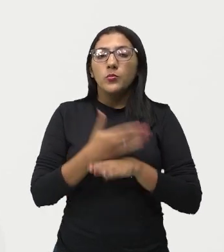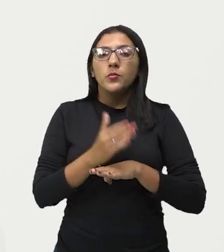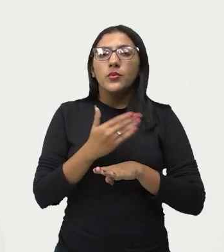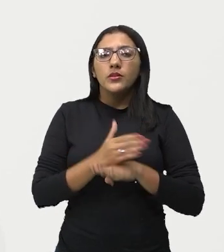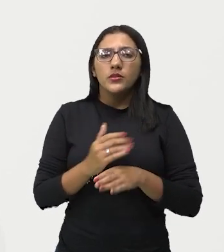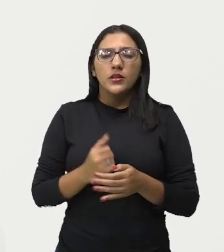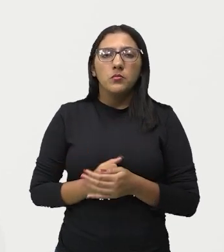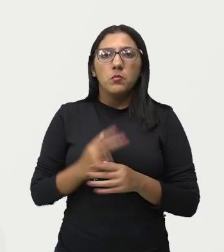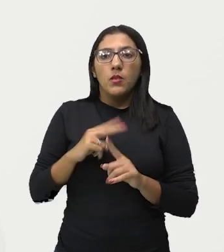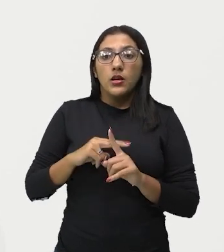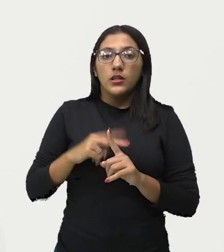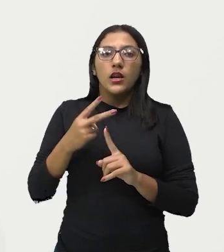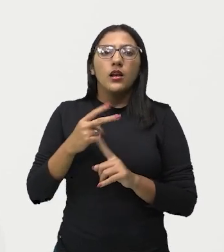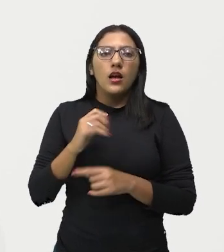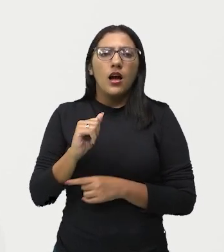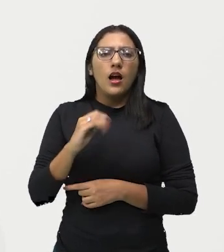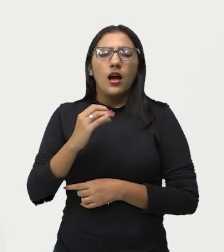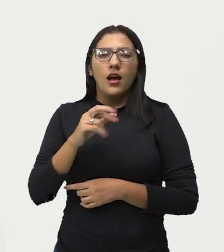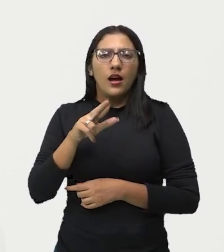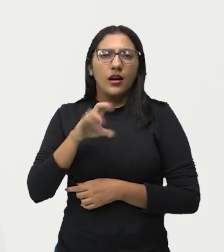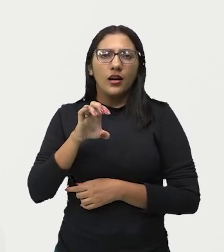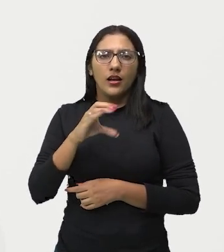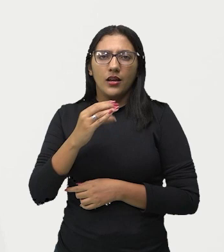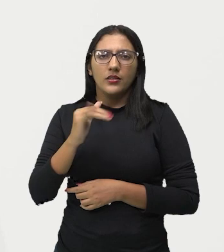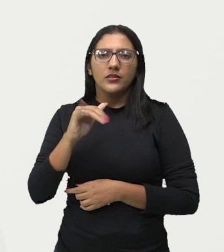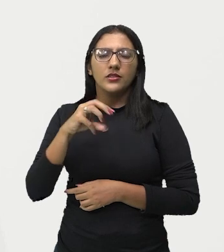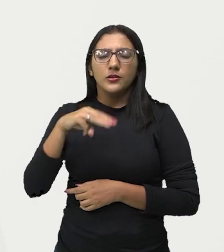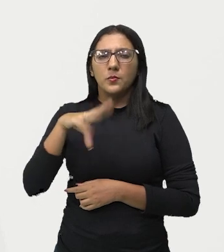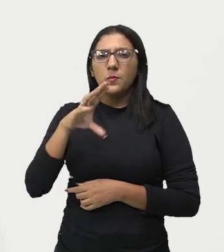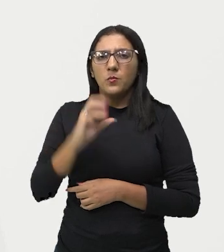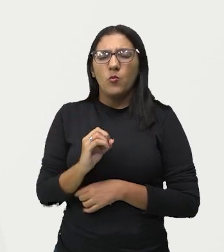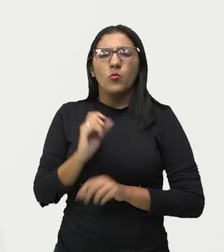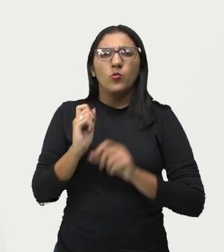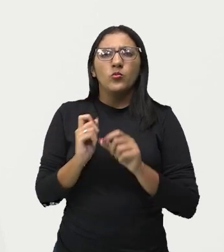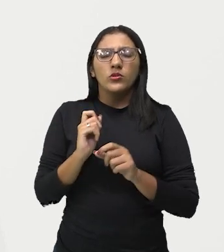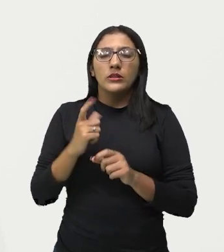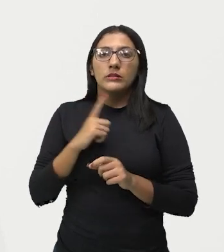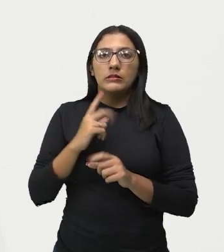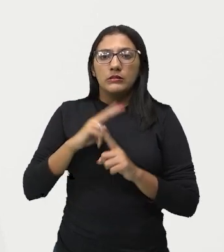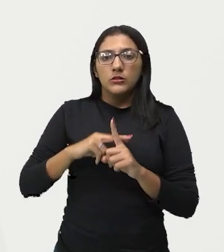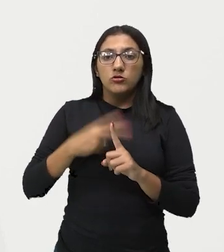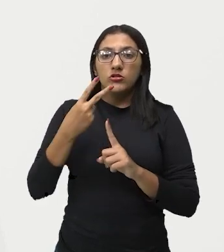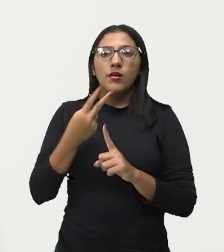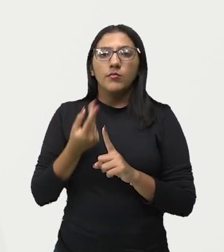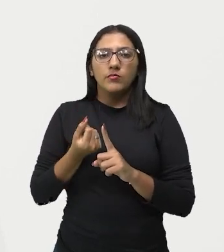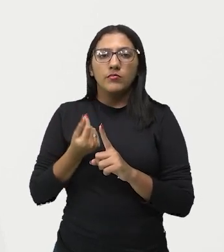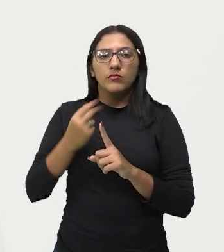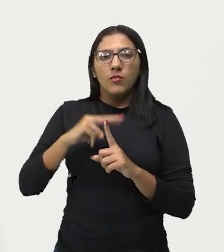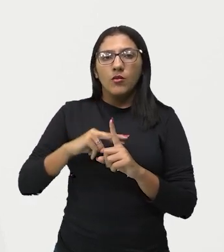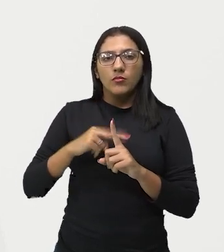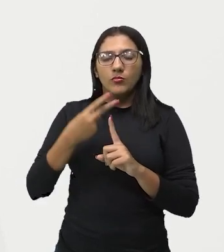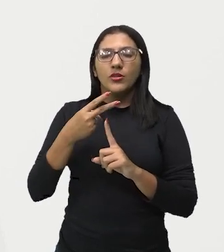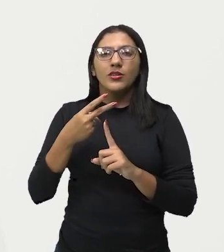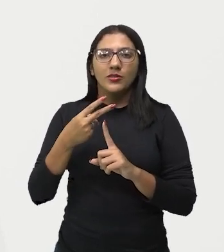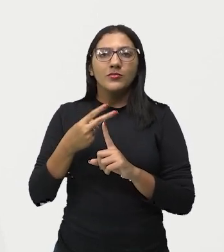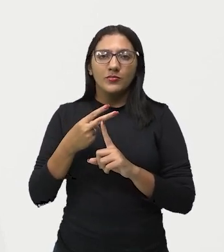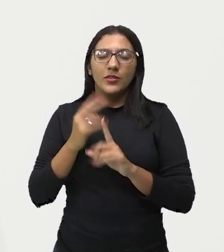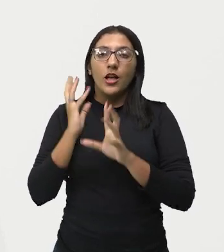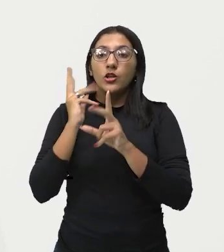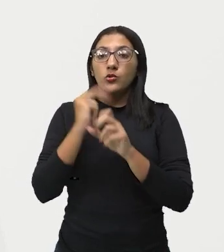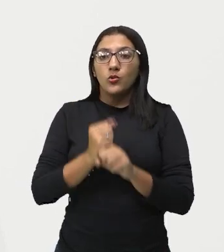acréscimo. E o que é o acréscimo? O acréscimo é a parte que foi aumentada ou acrescida ao